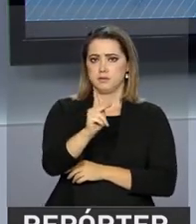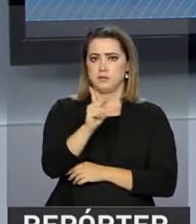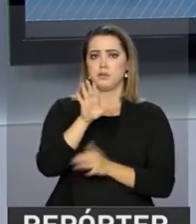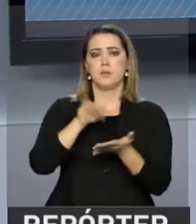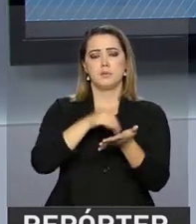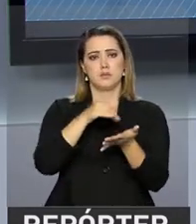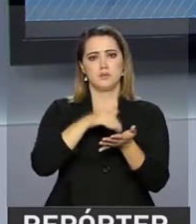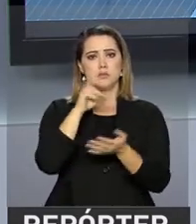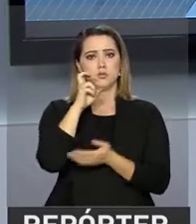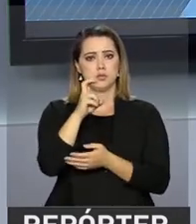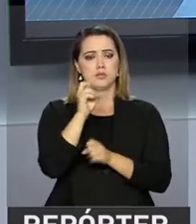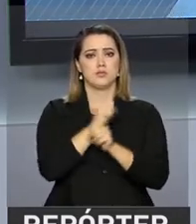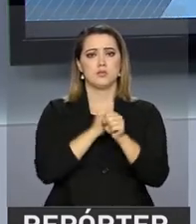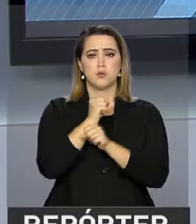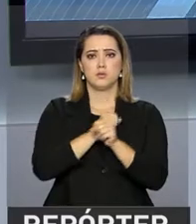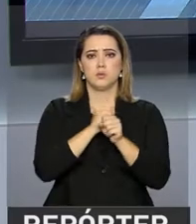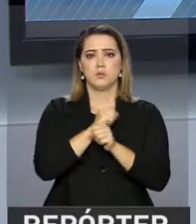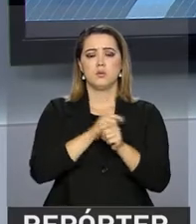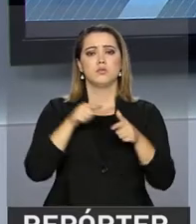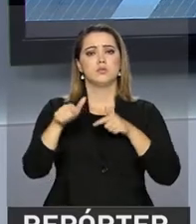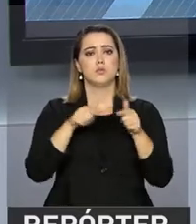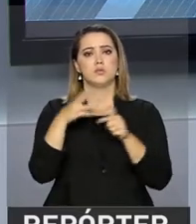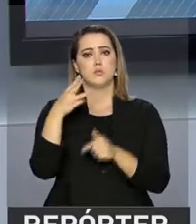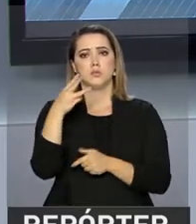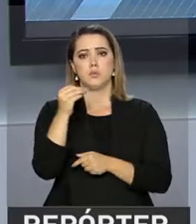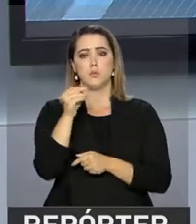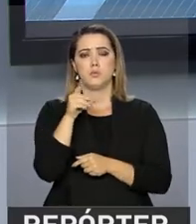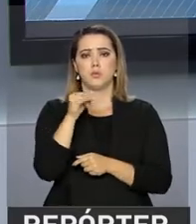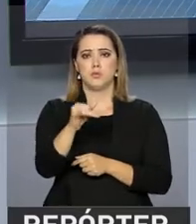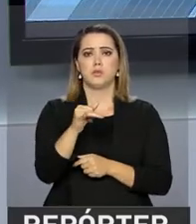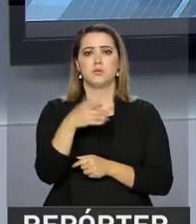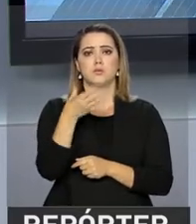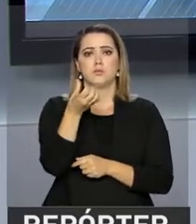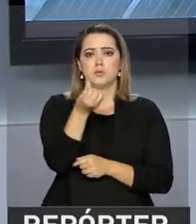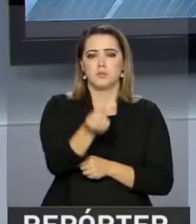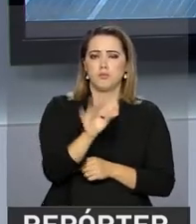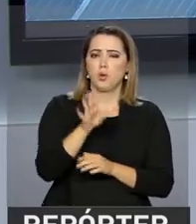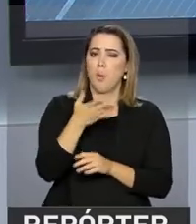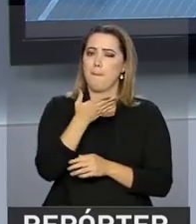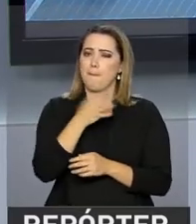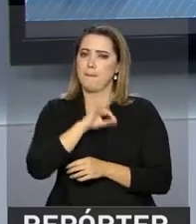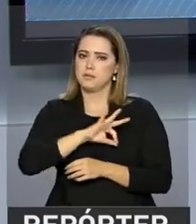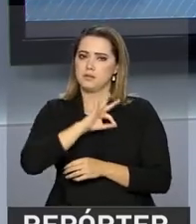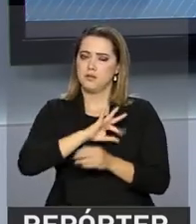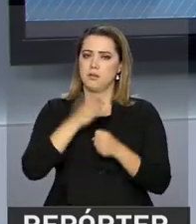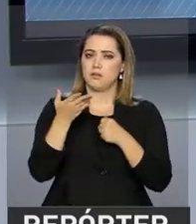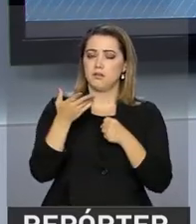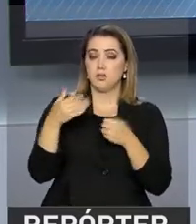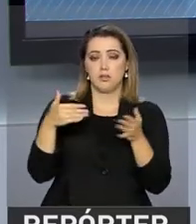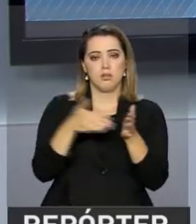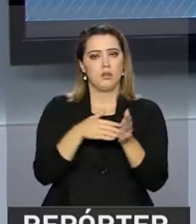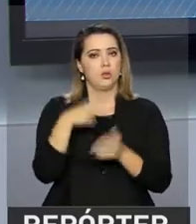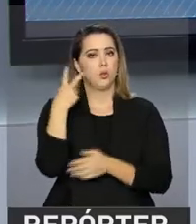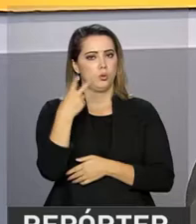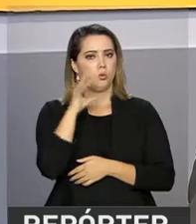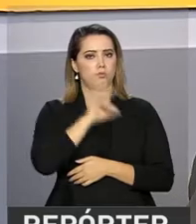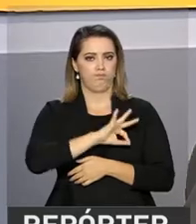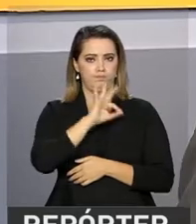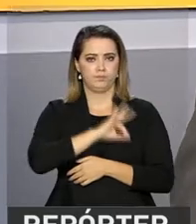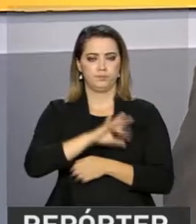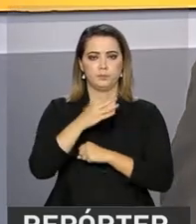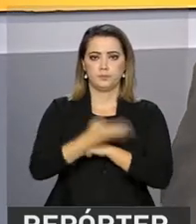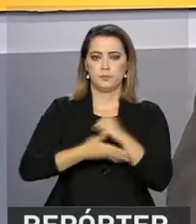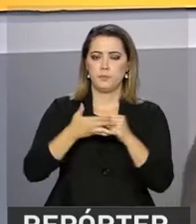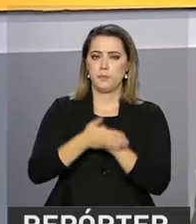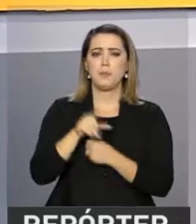formalmente por 30 dias em 2016 com remuneração mensal média de até dois salários mínimos e para